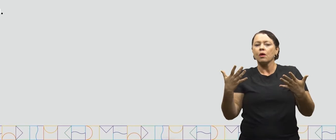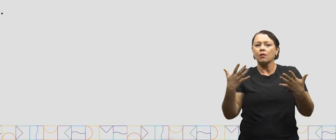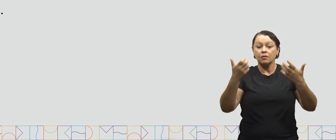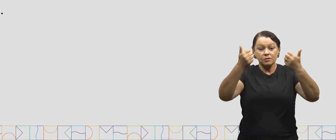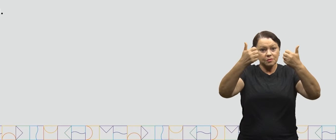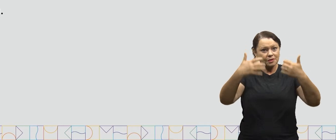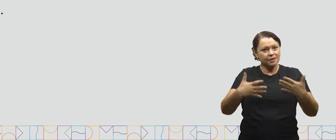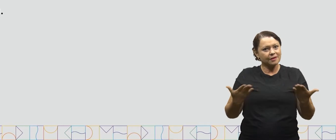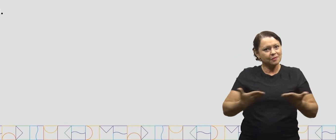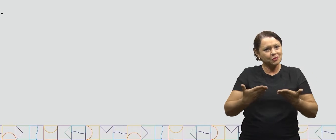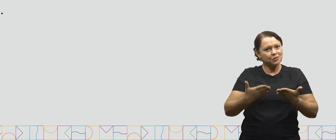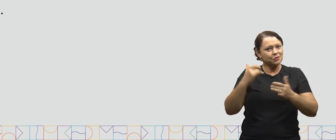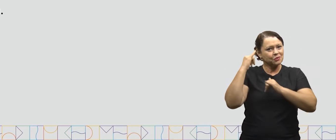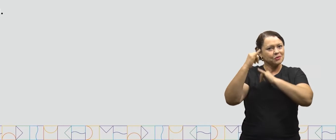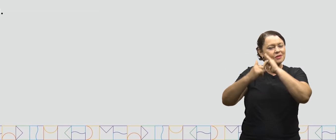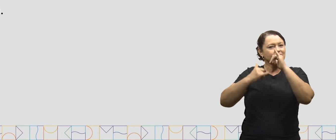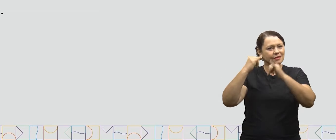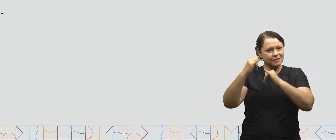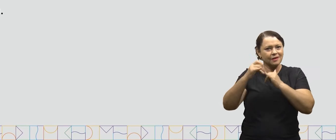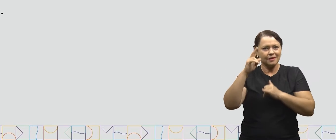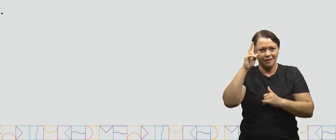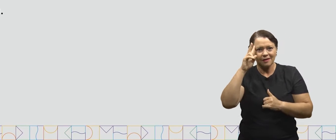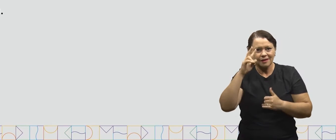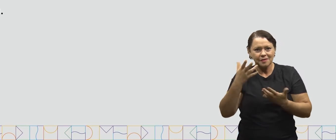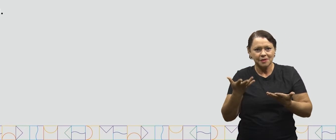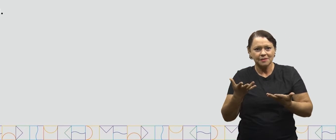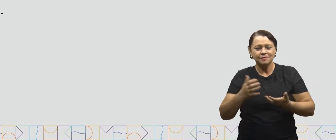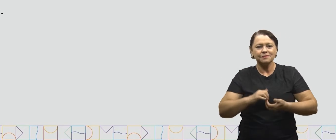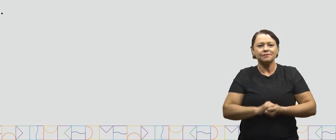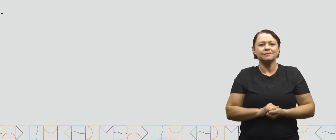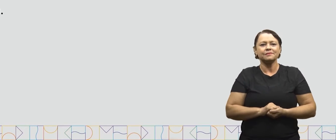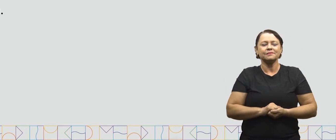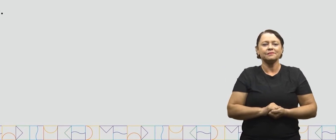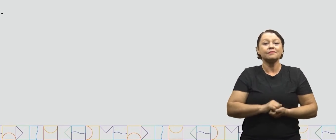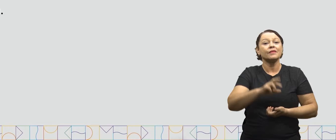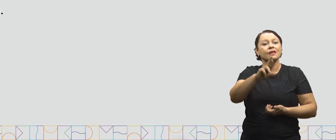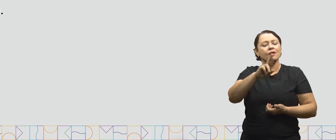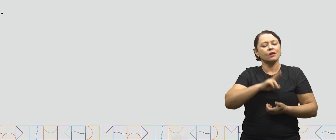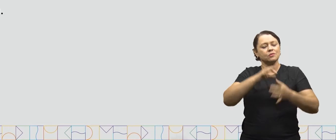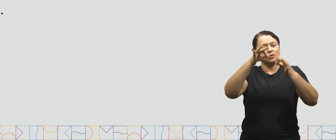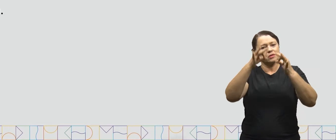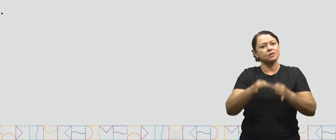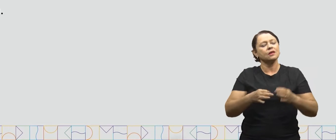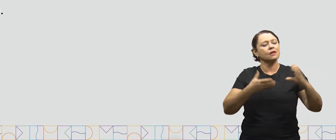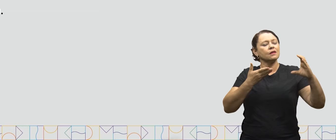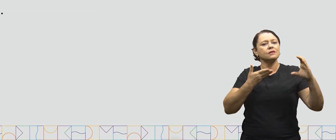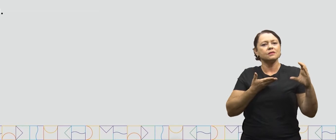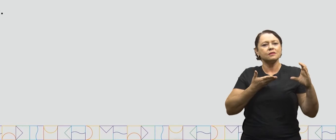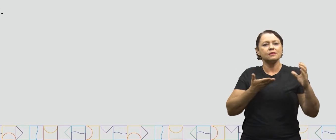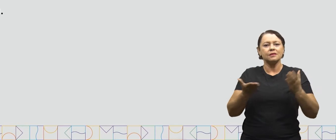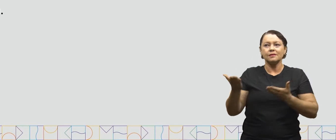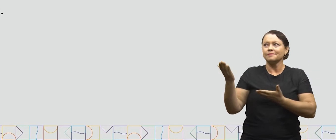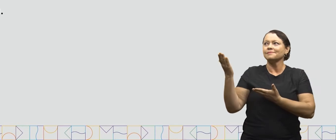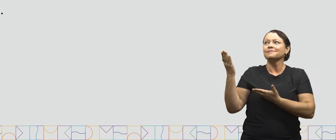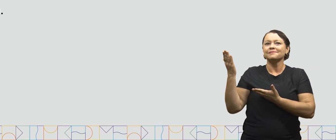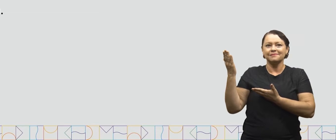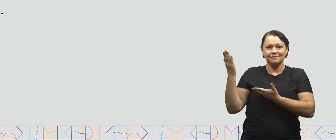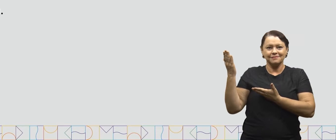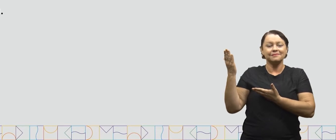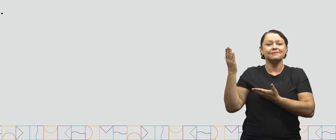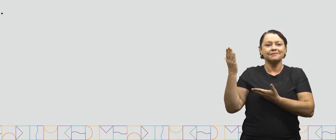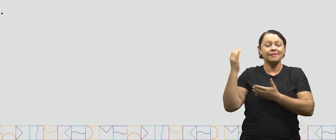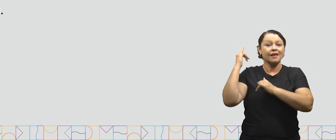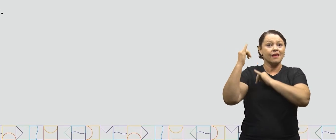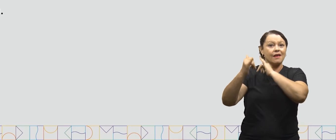essa lenda na nossa aula de hoje. Ela se refere ao... Alternativa certa é a letra C,